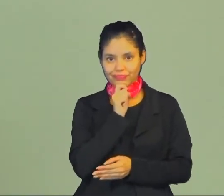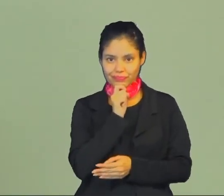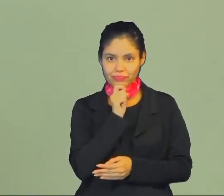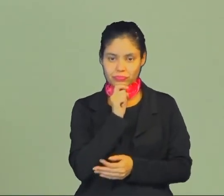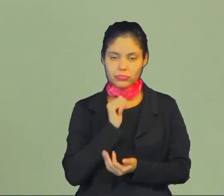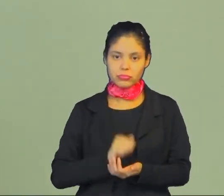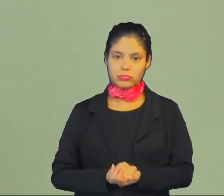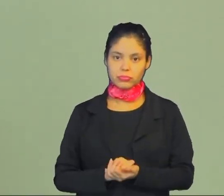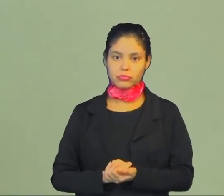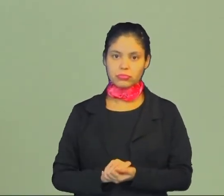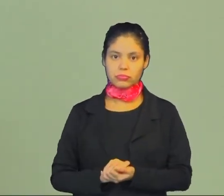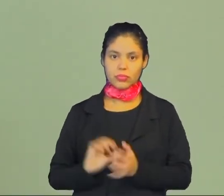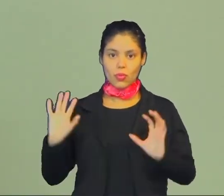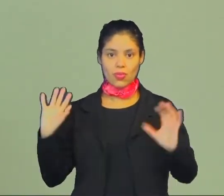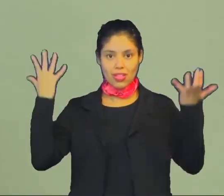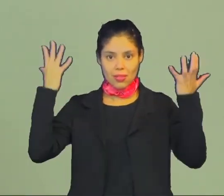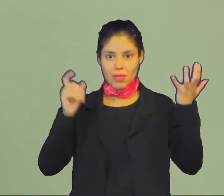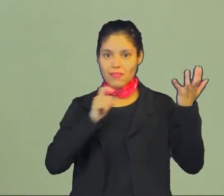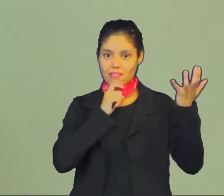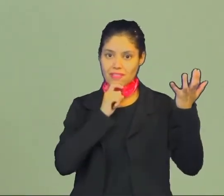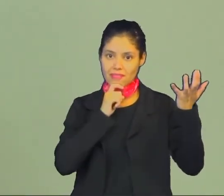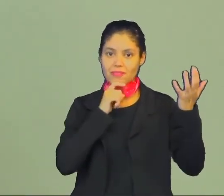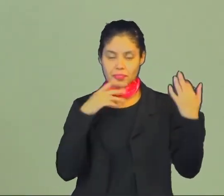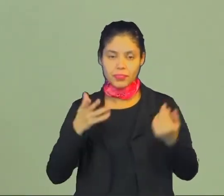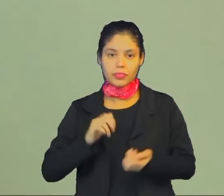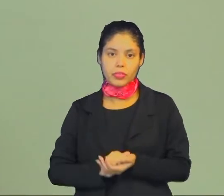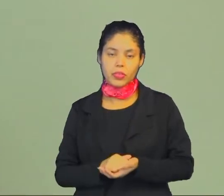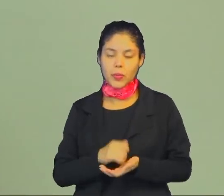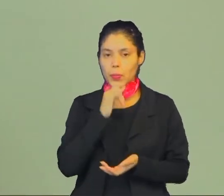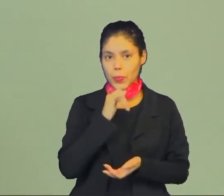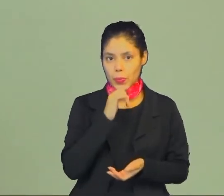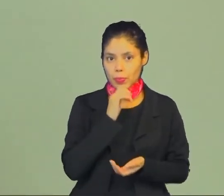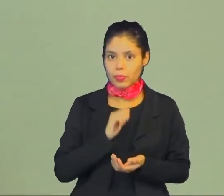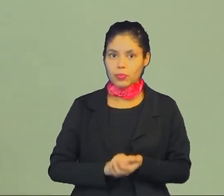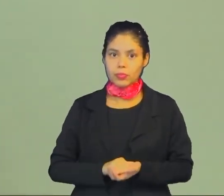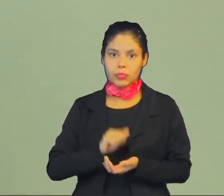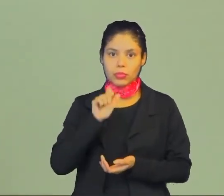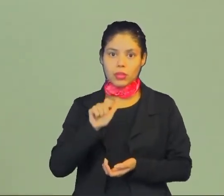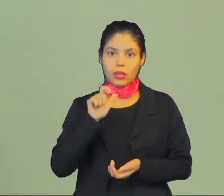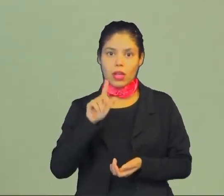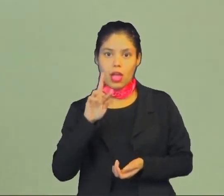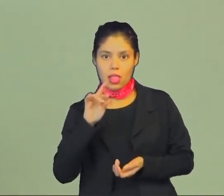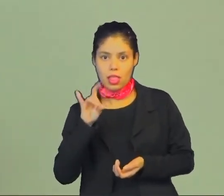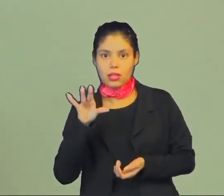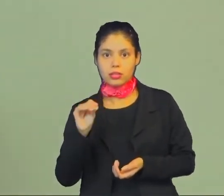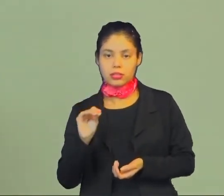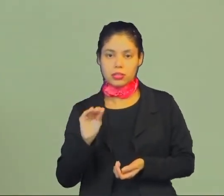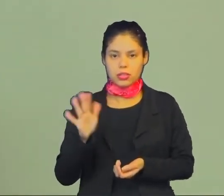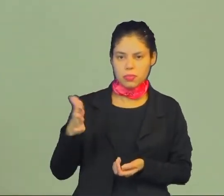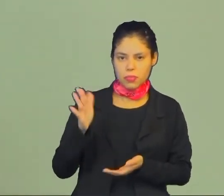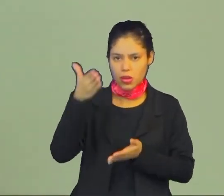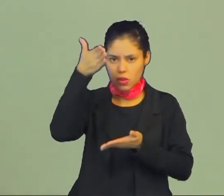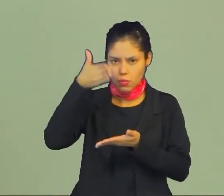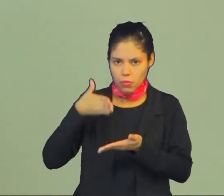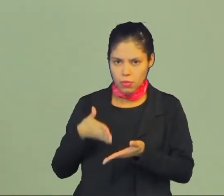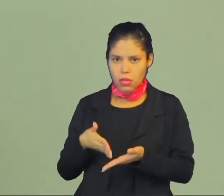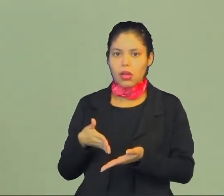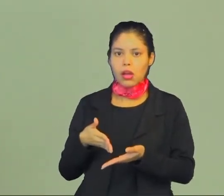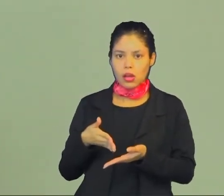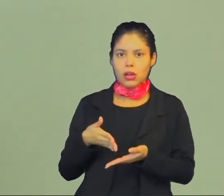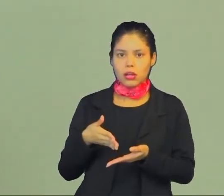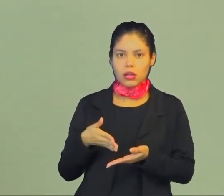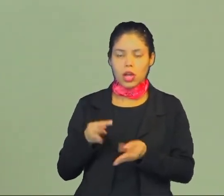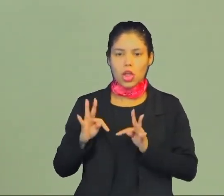a quando chega o inverno porque é por exemplo a gente pode utilizar o caso do Alasca que no caso aí nós temos que nem o parte do